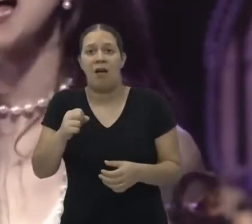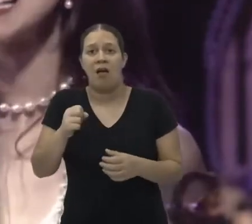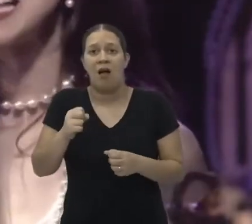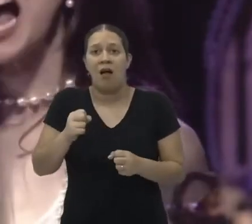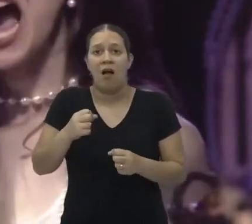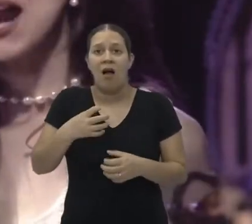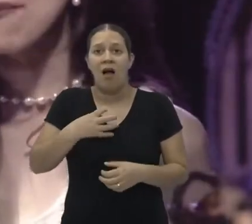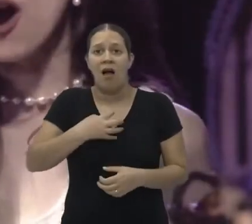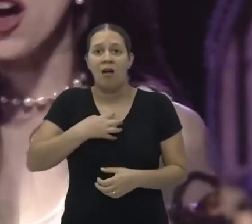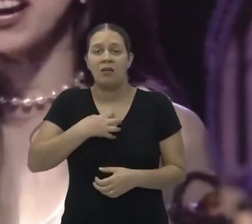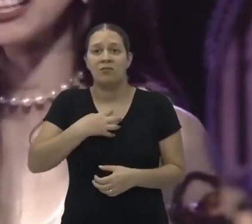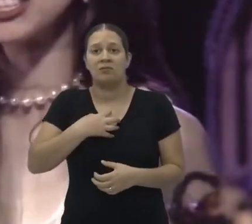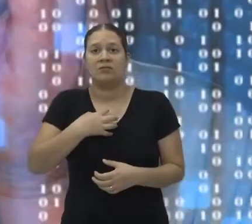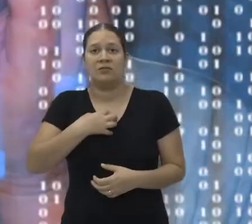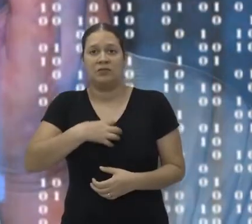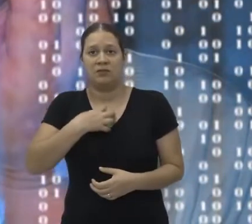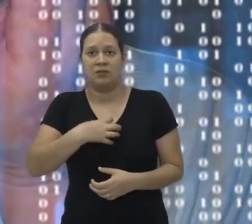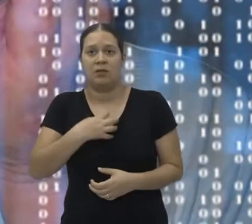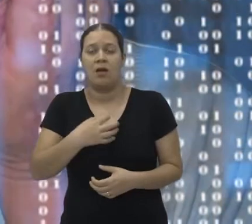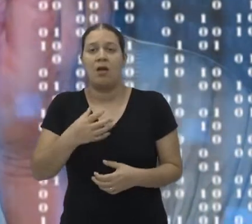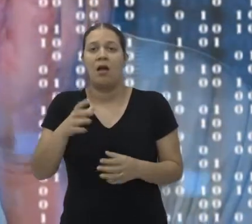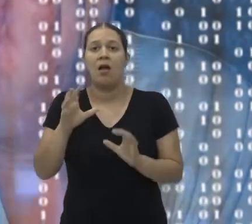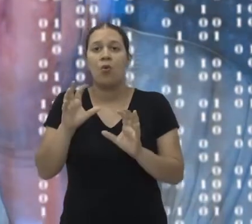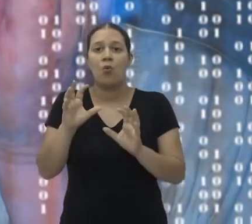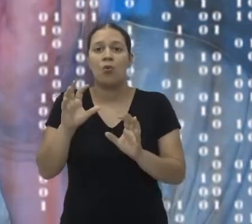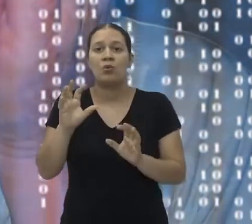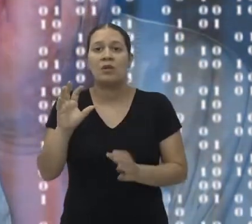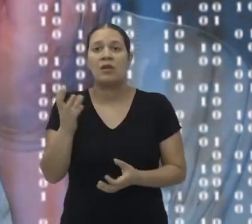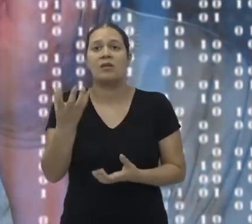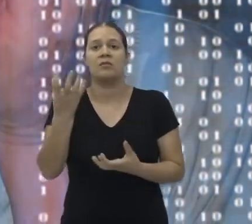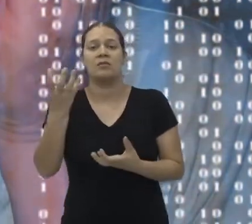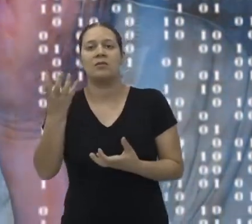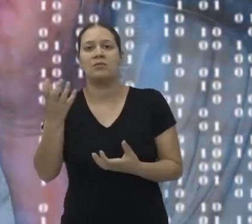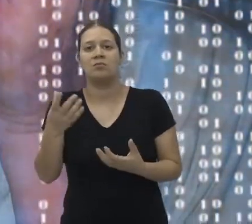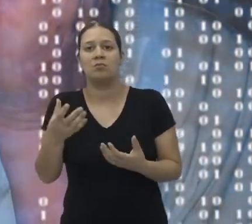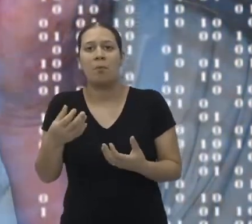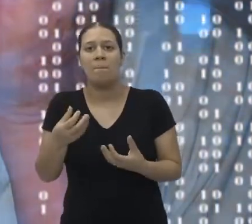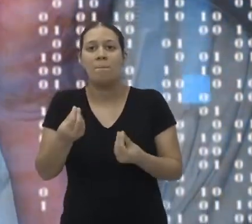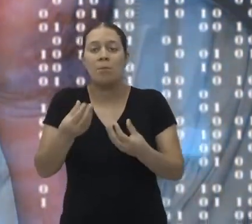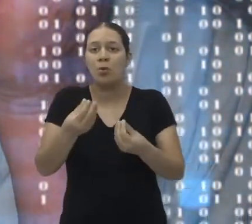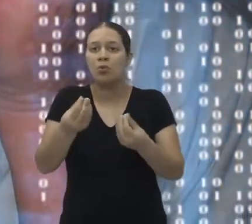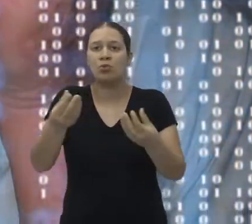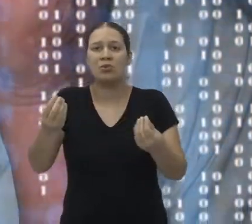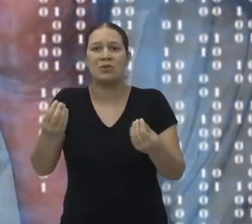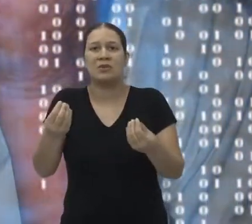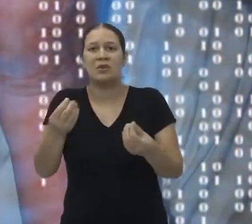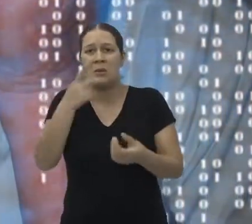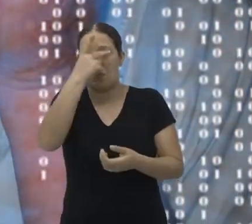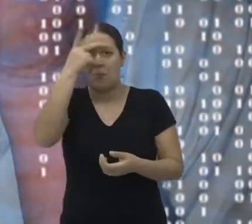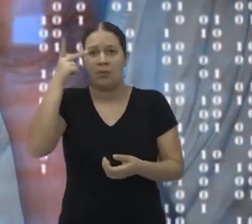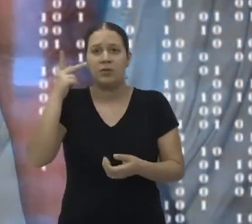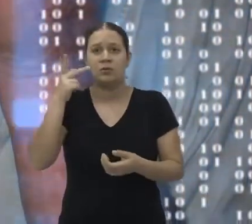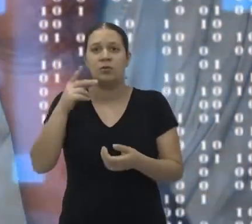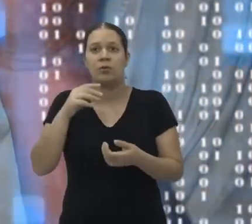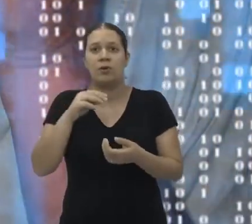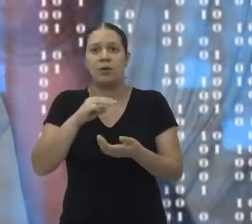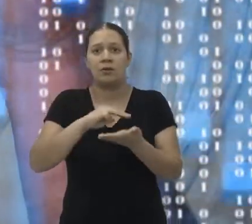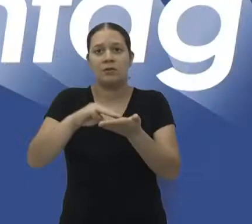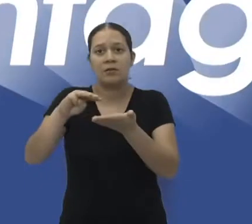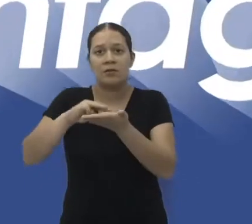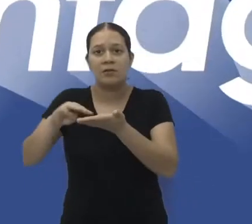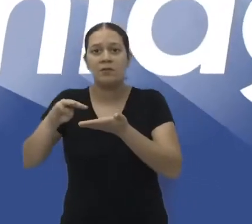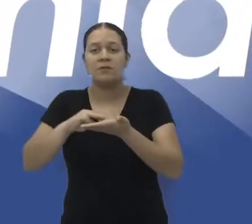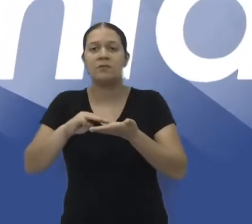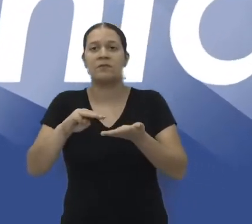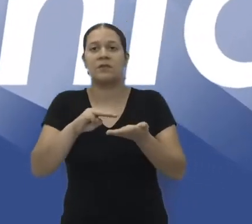indignação, para serem compartilhados. E o pior é que existe um mercado de robôs que espalham essas notícias falsas